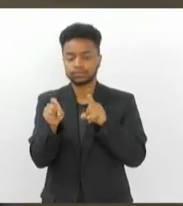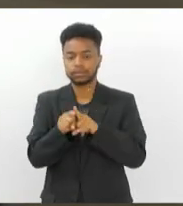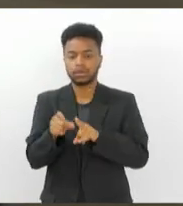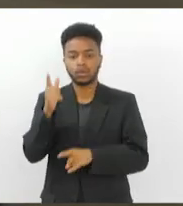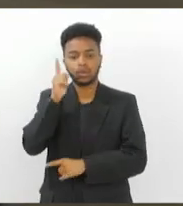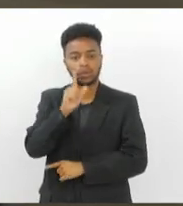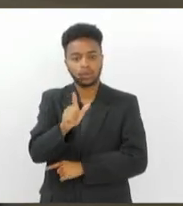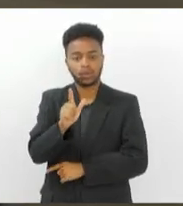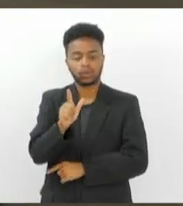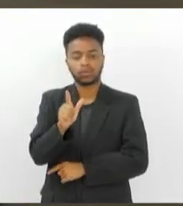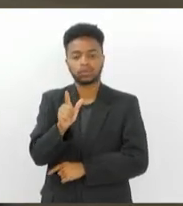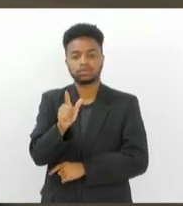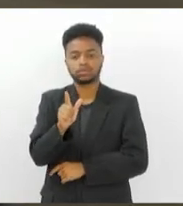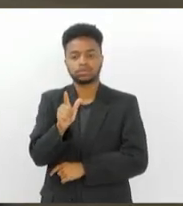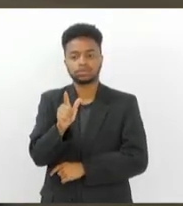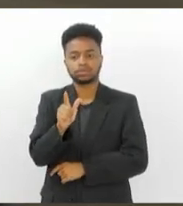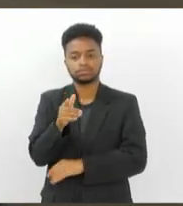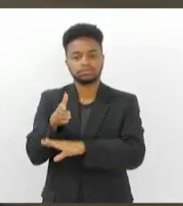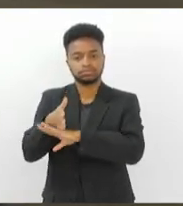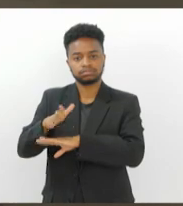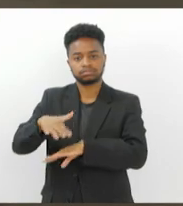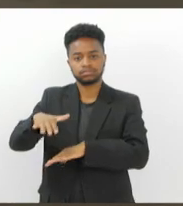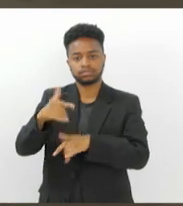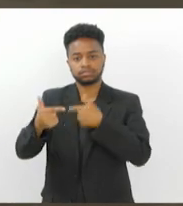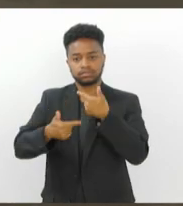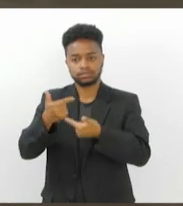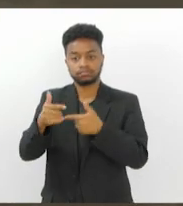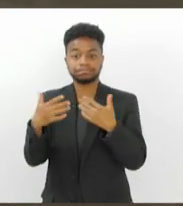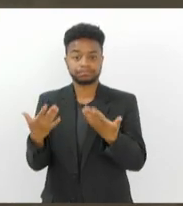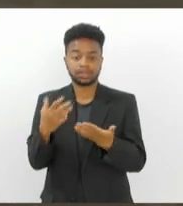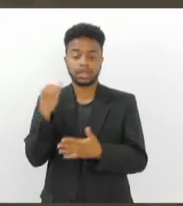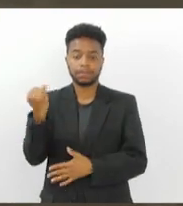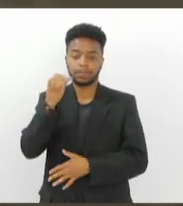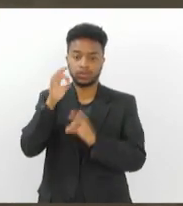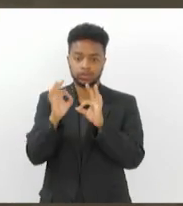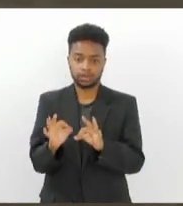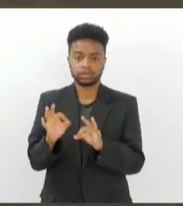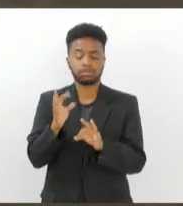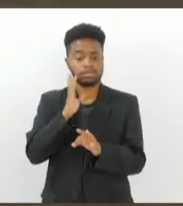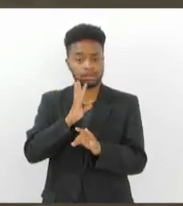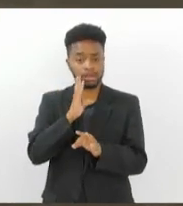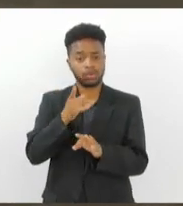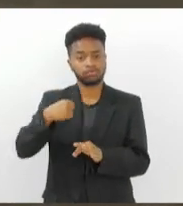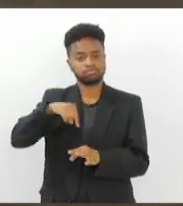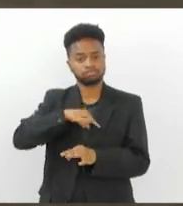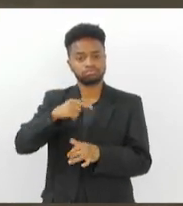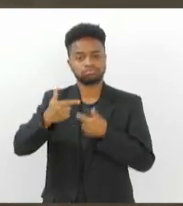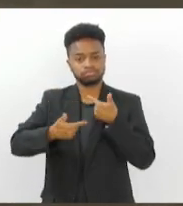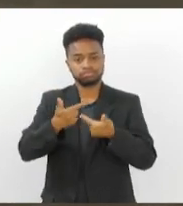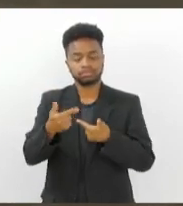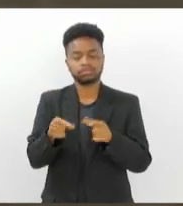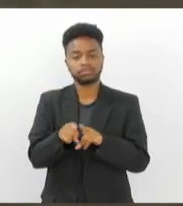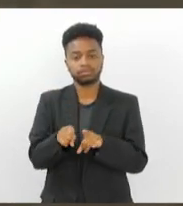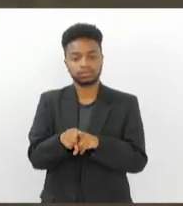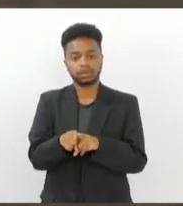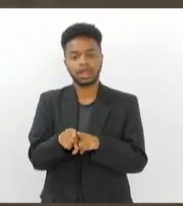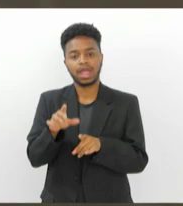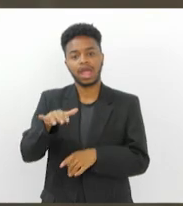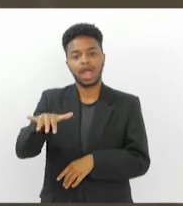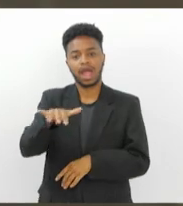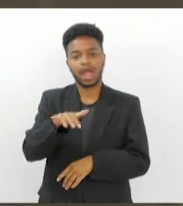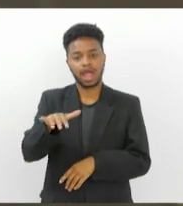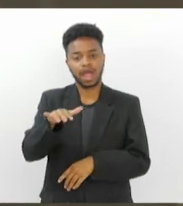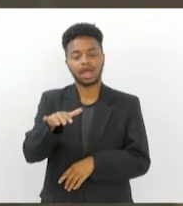conseguir e eh conseguir ingressar no mercado de trabalho então assim é muito importante é muito bacana o nosso trabalho e automaticamente esse setor de